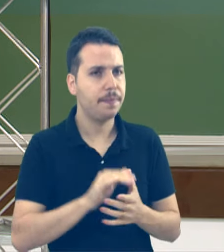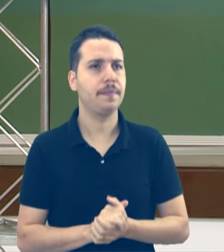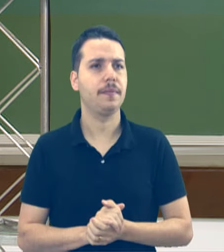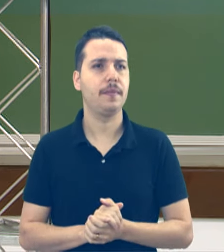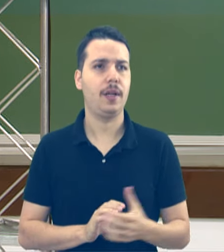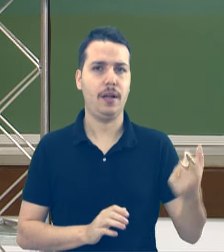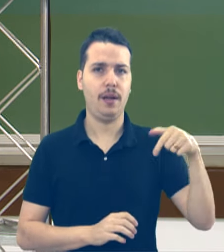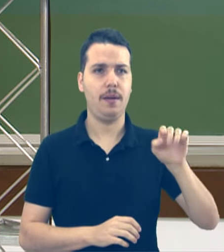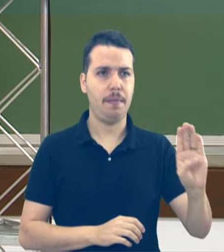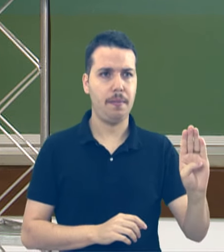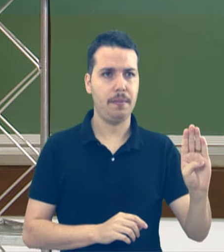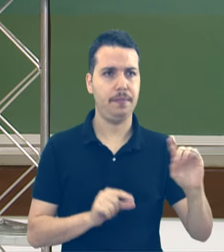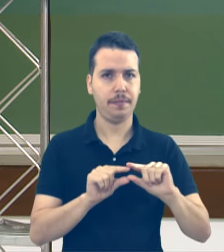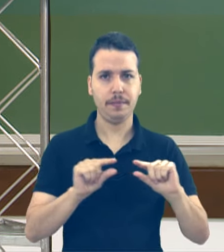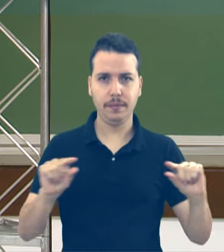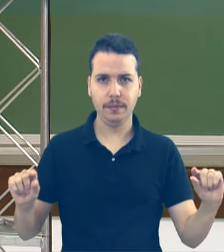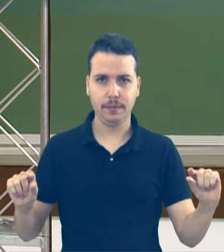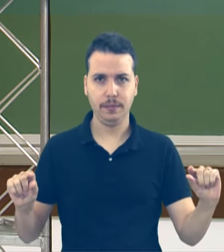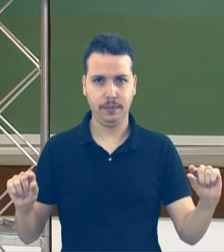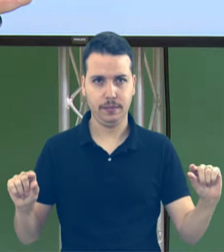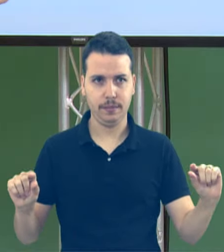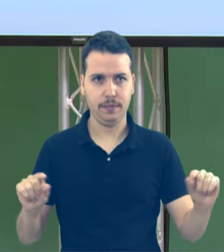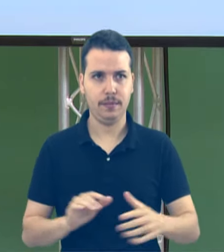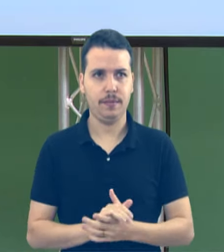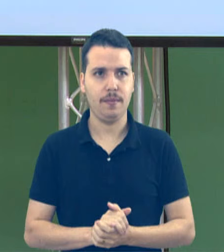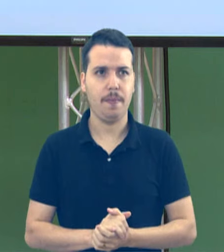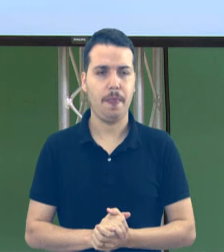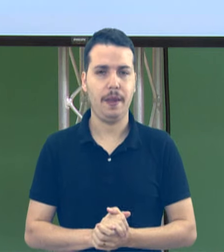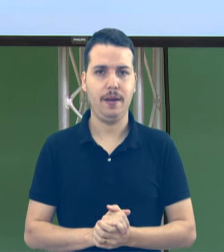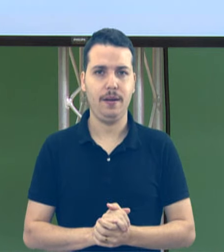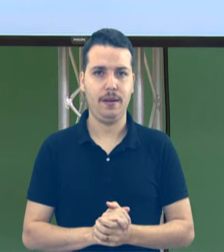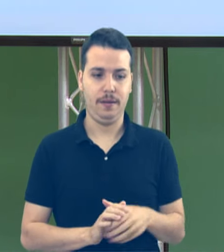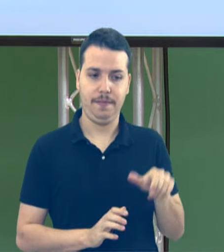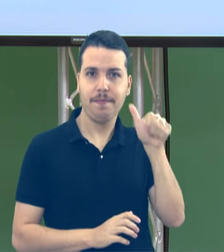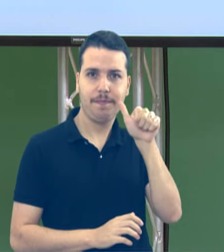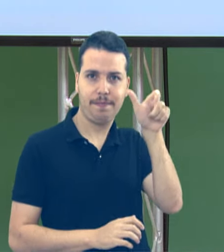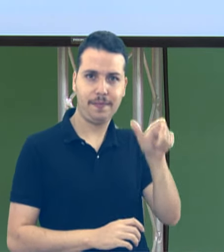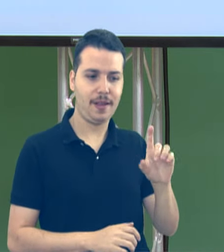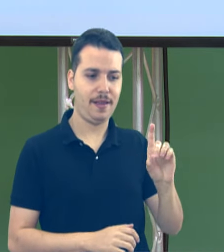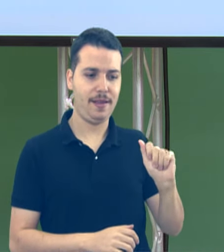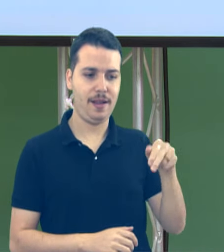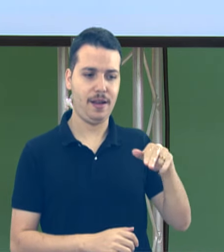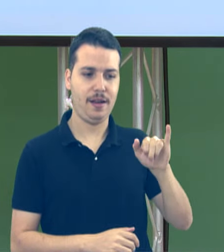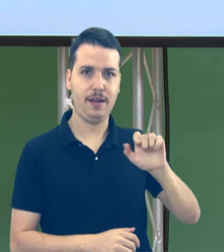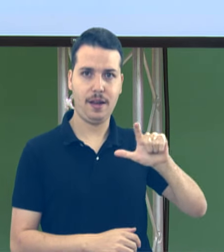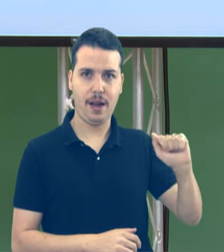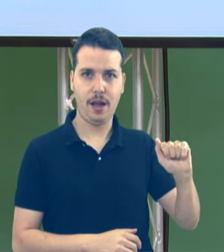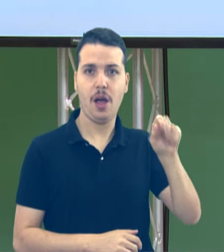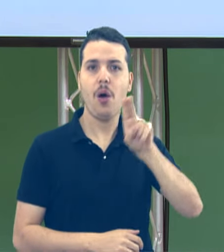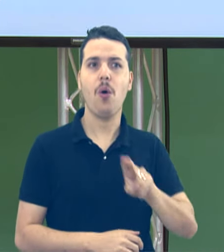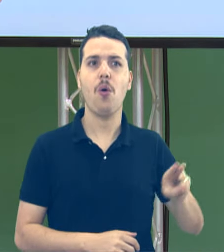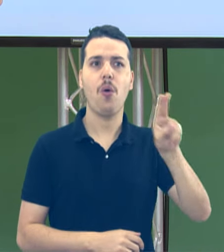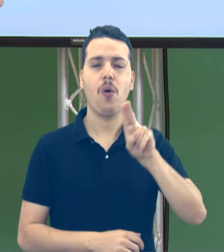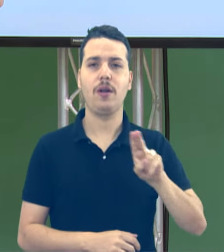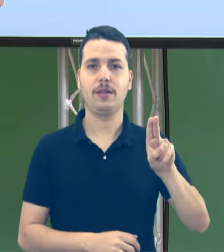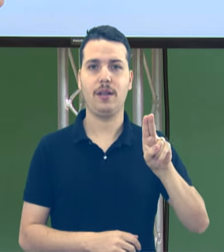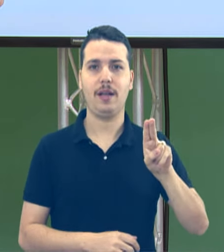Daniela usa uma falda naranja, ou seja, Daniela está usando